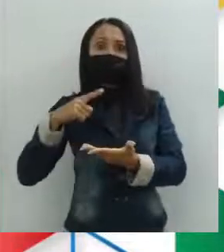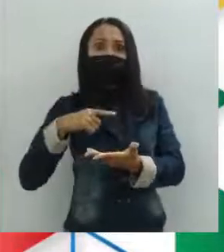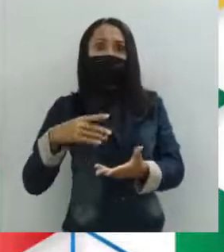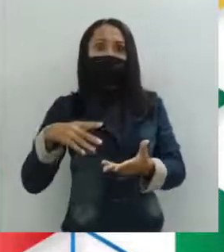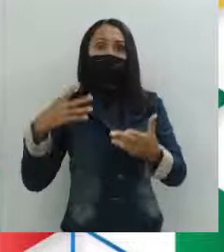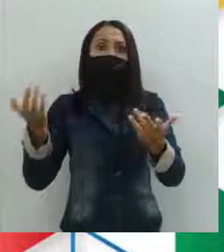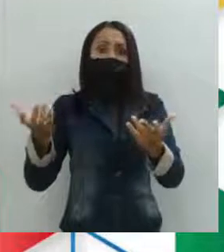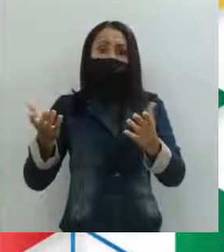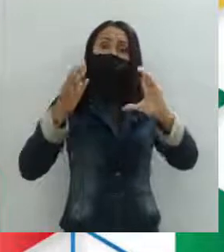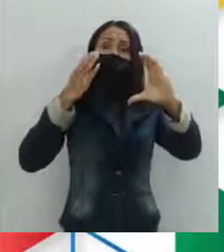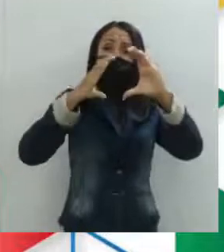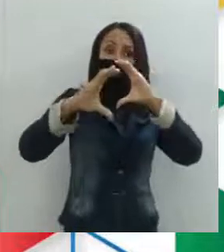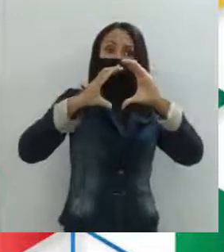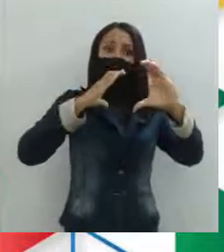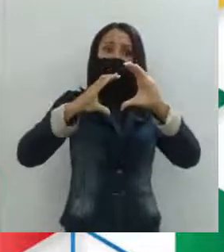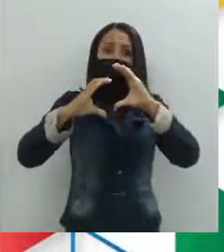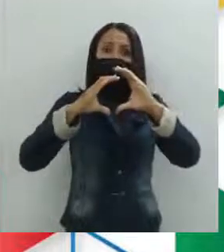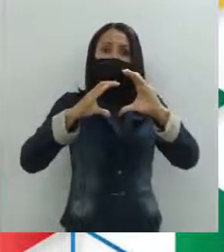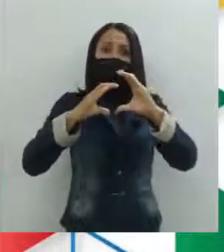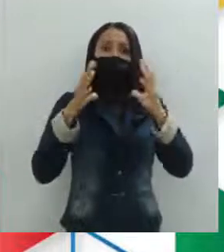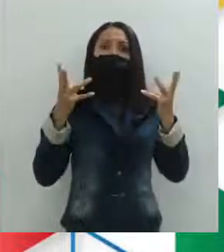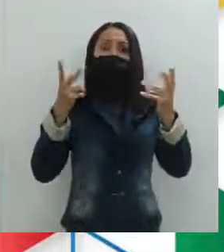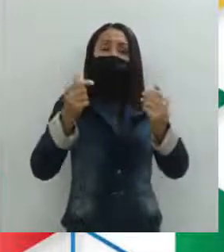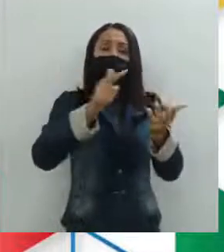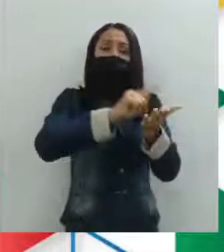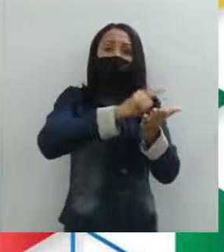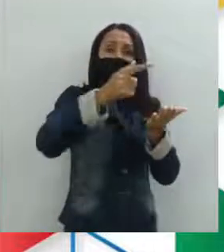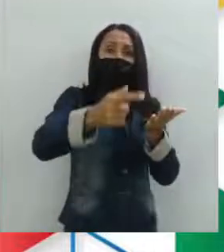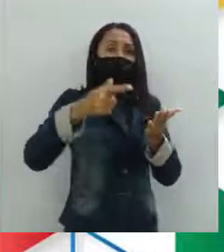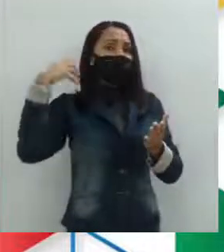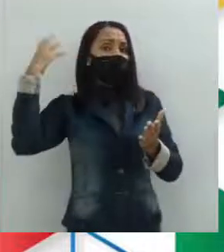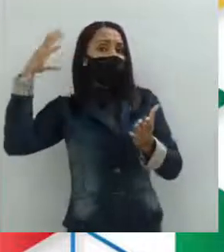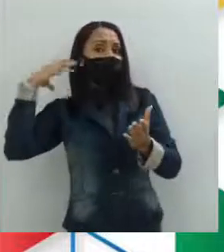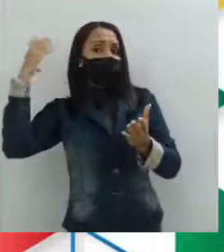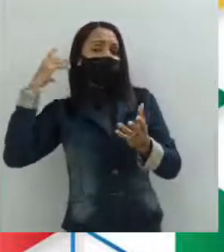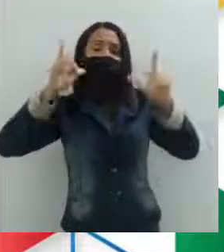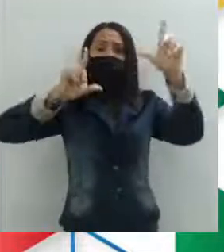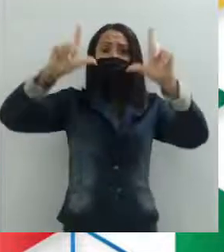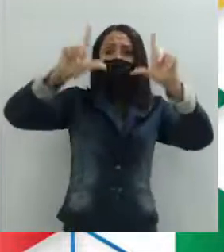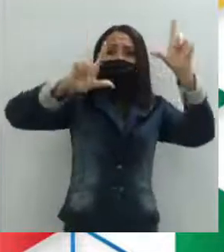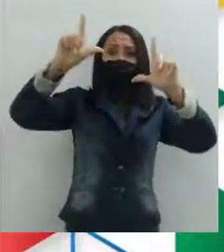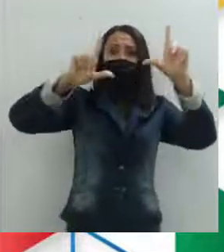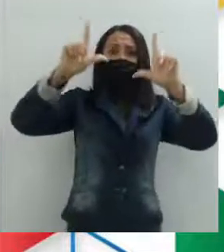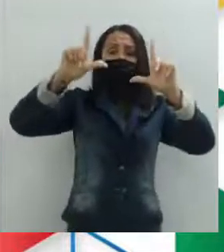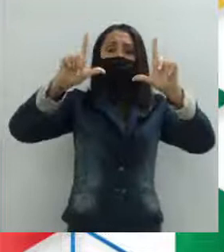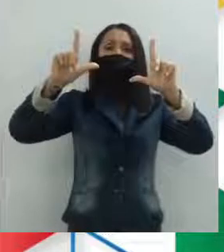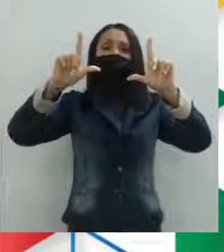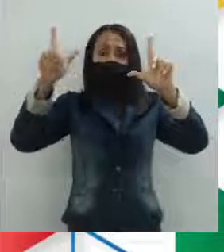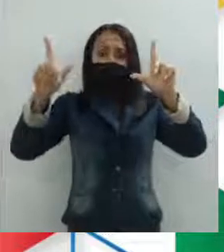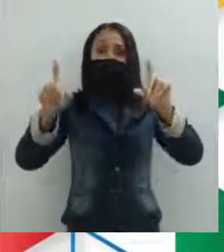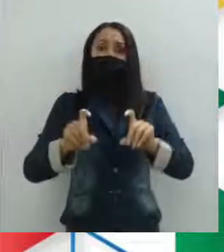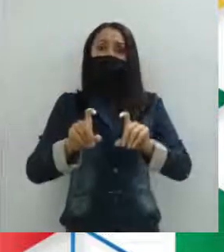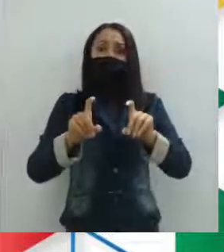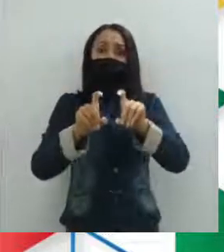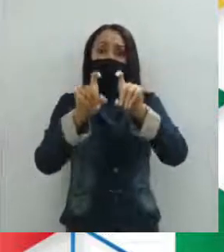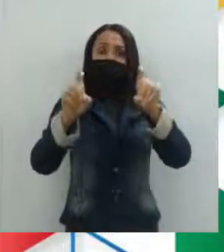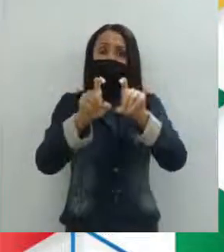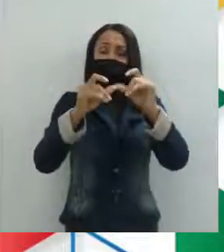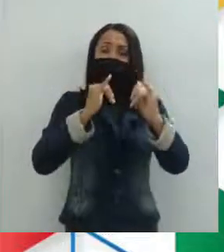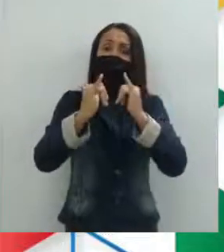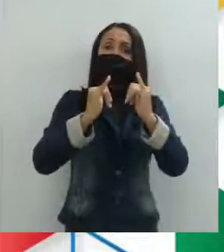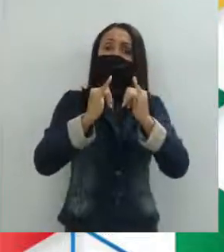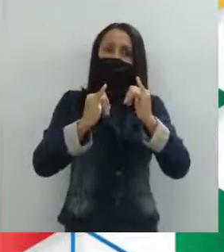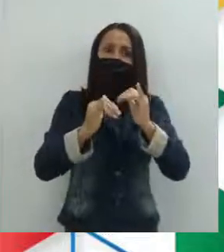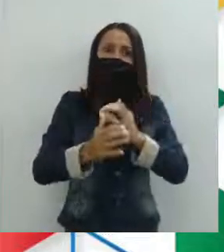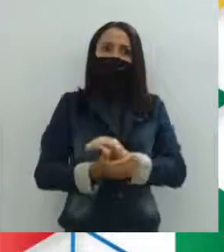meios de comunicação de massa, como o jornal, o rádio, a televisão e a internet, são os veículos pelos